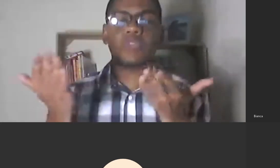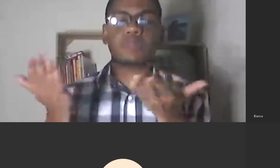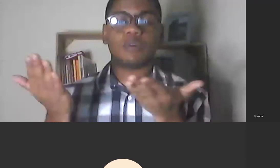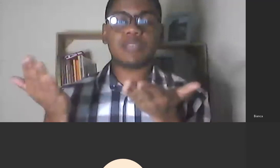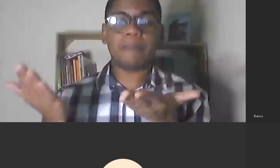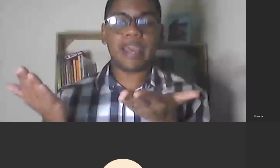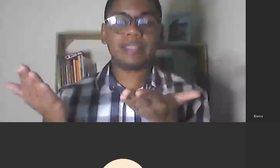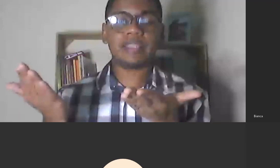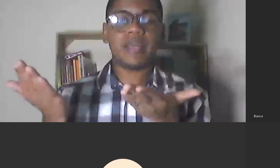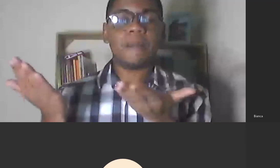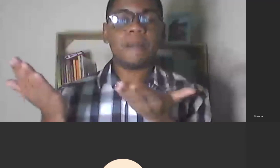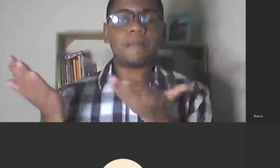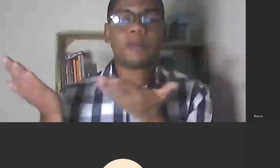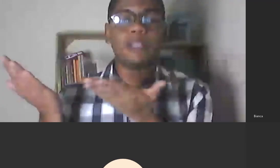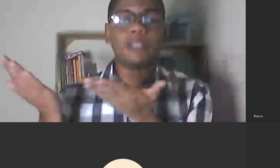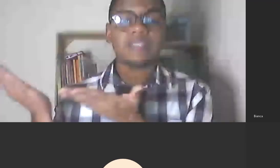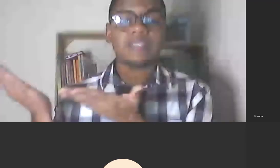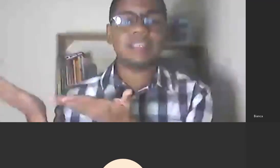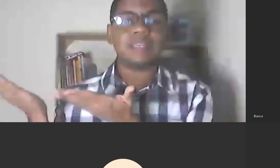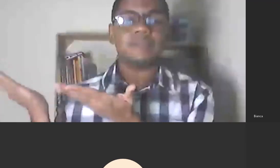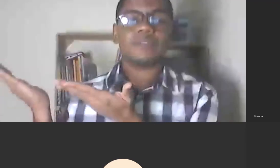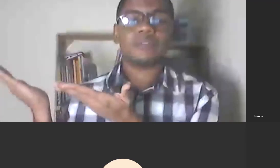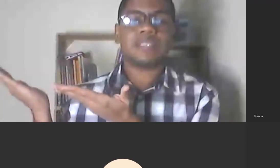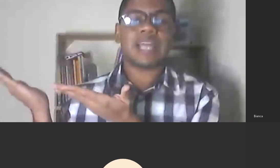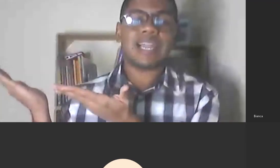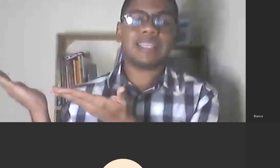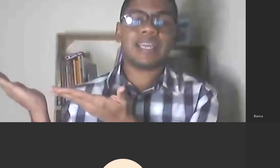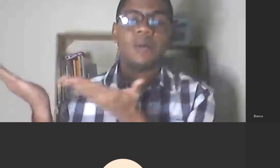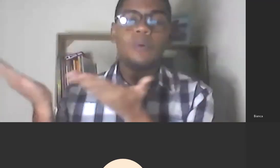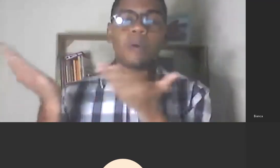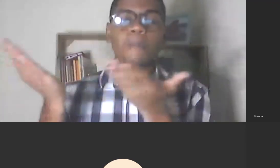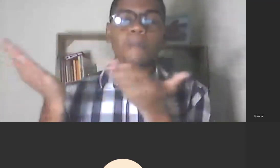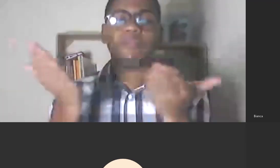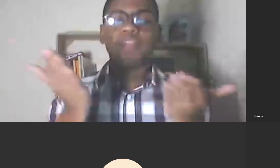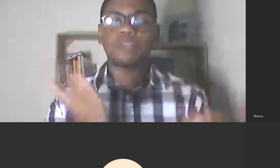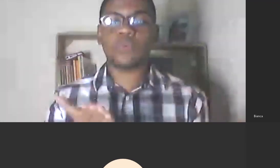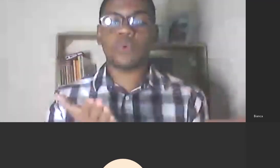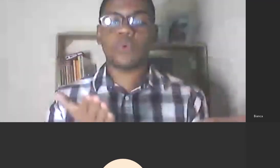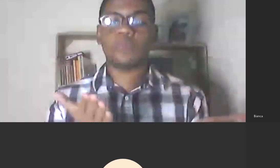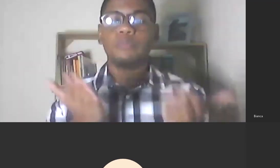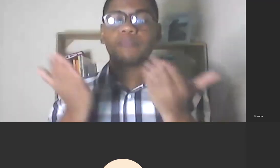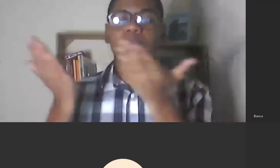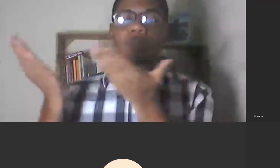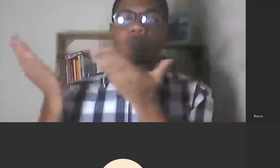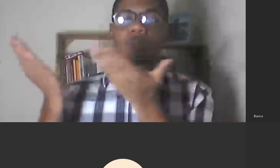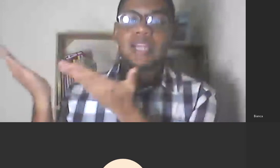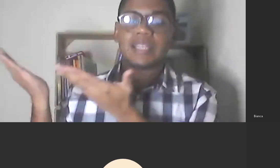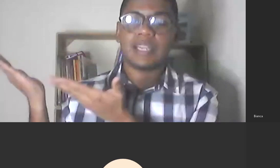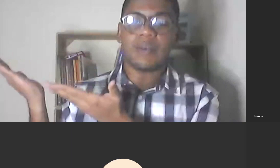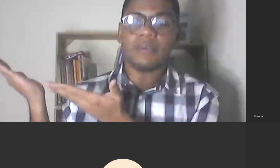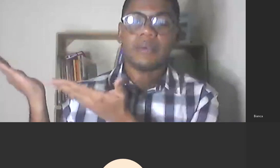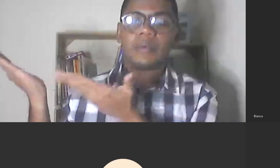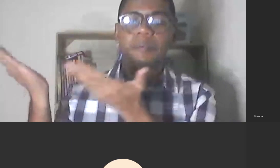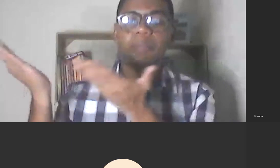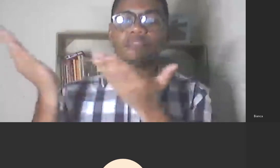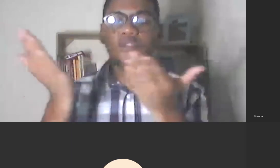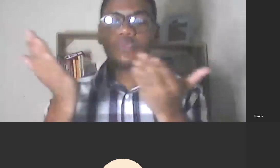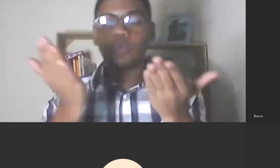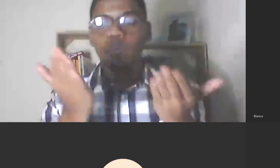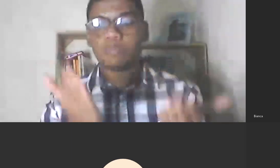faço? As duas mãos abertas, palma da mão para cima, da lateral para frente do corpo. Da